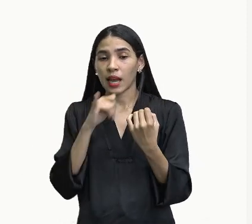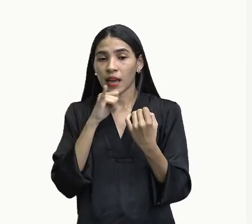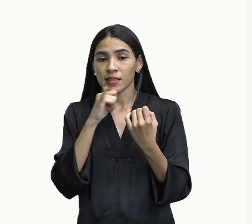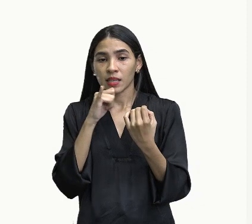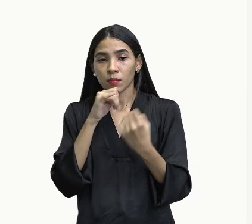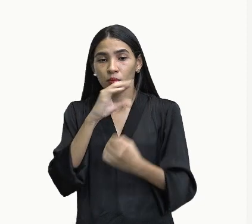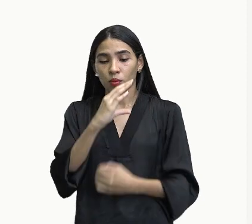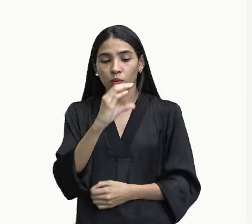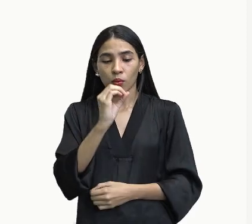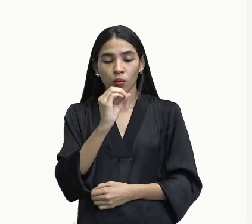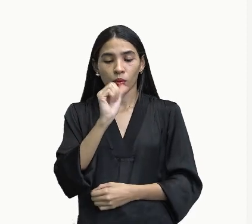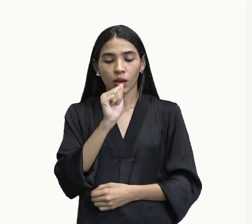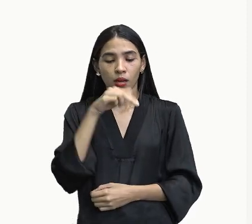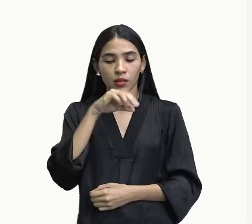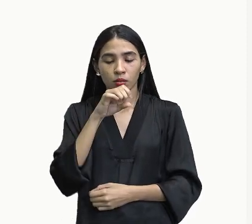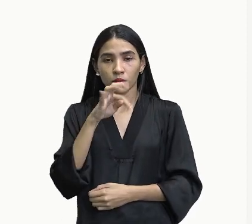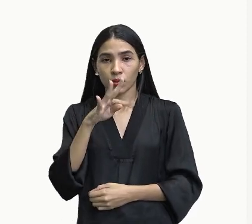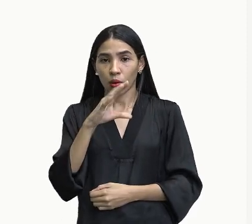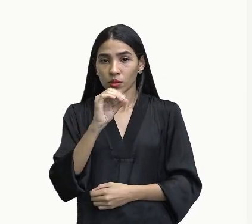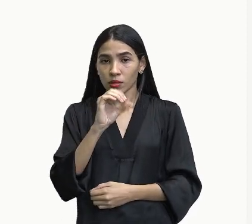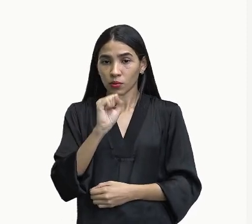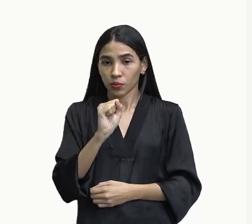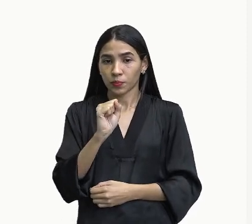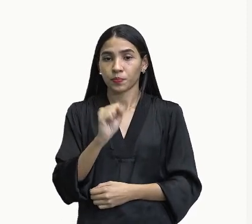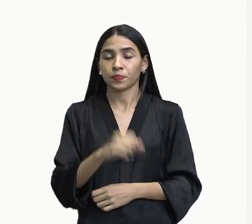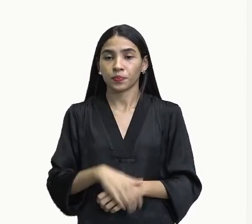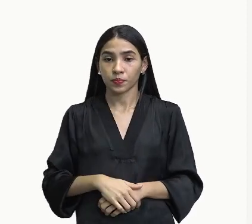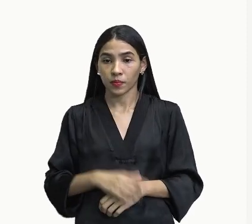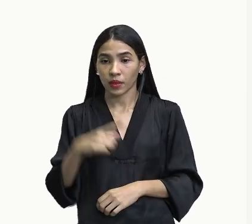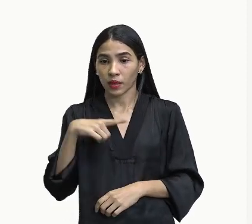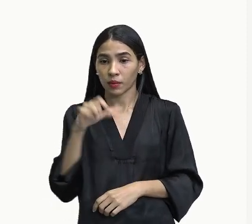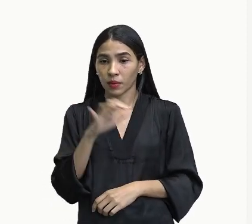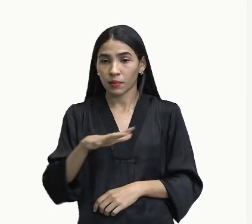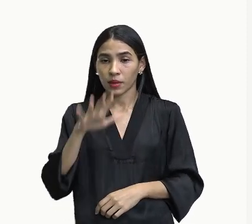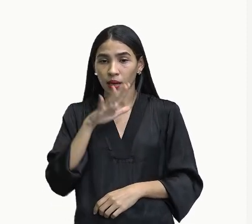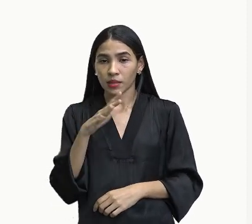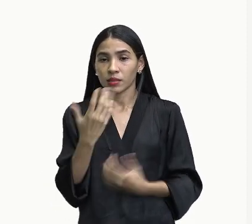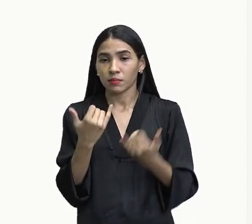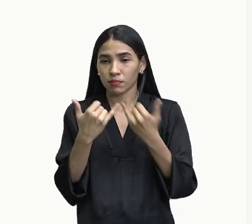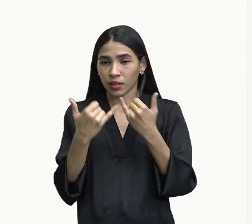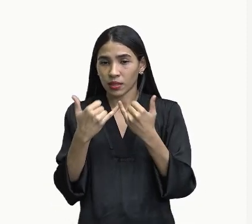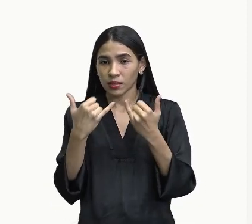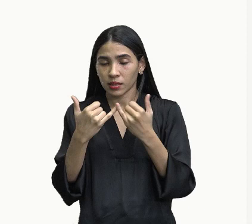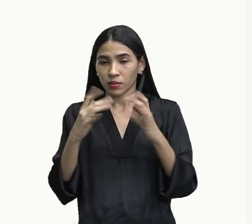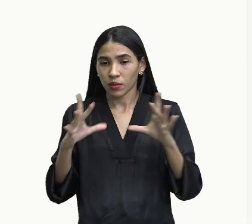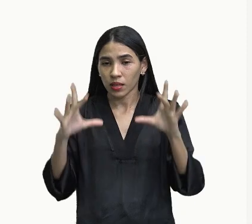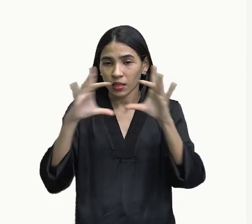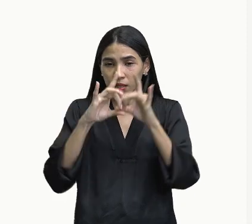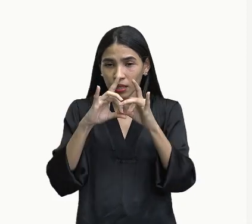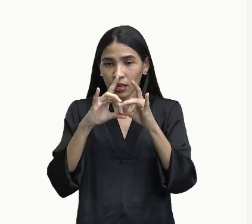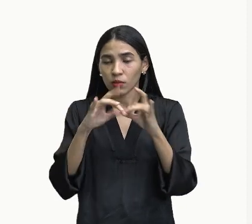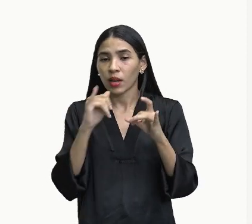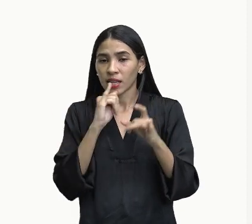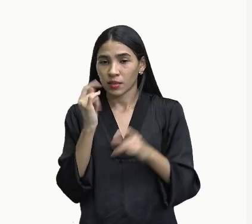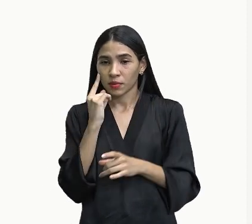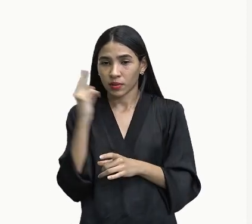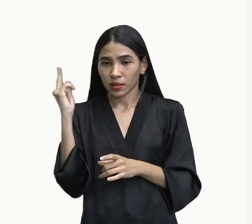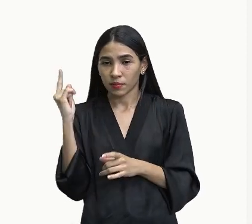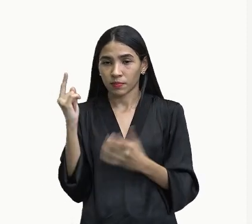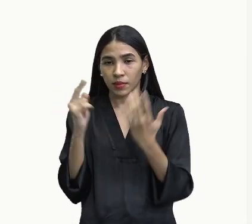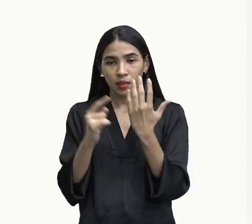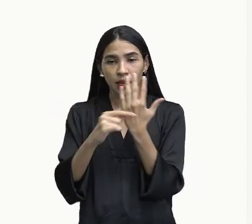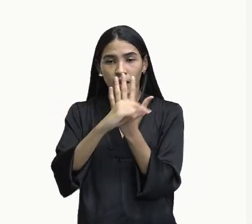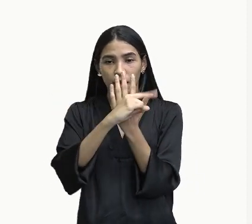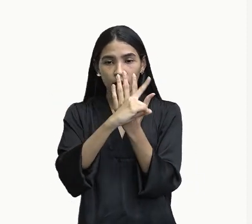coanócito, né, tem aqui uma imagem, eles estão bem atrelados, bem ligados aos amebócitos, que ficam